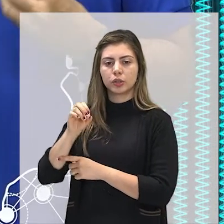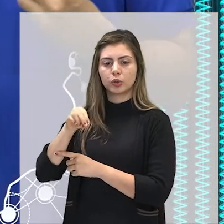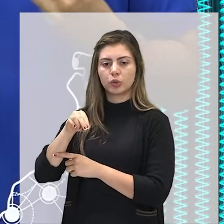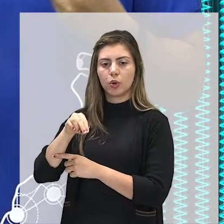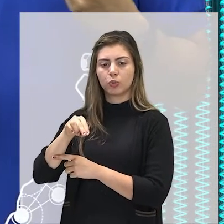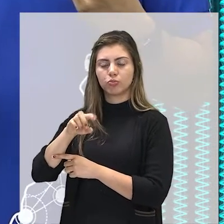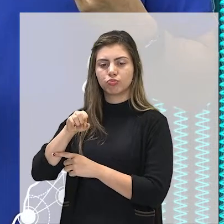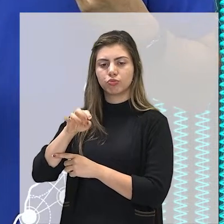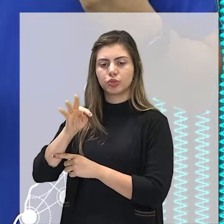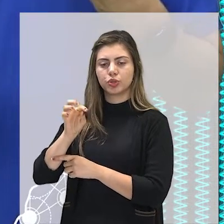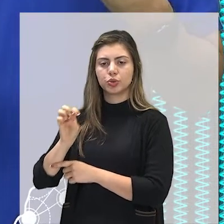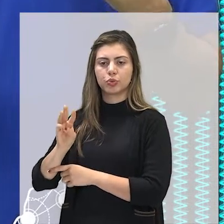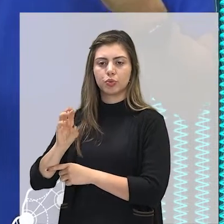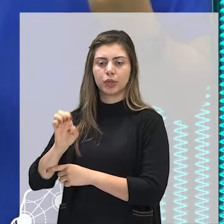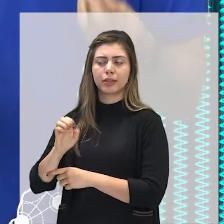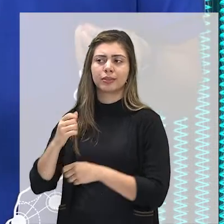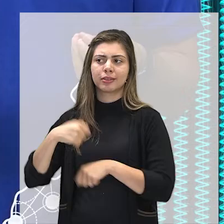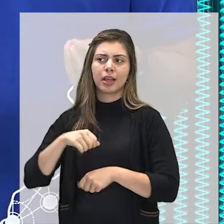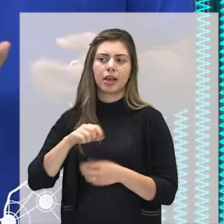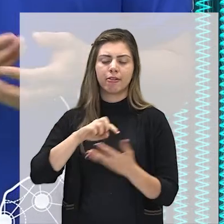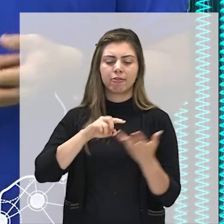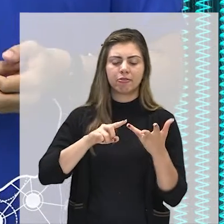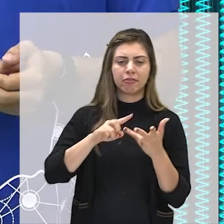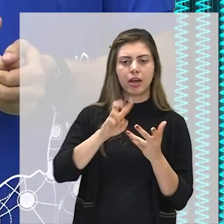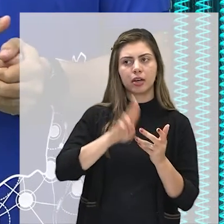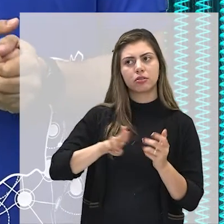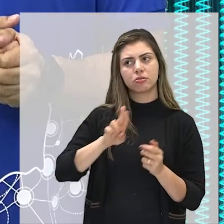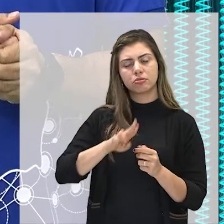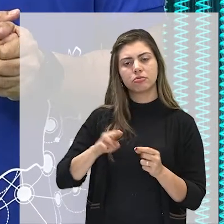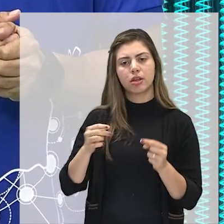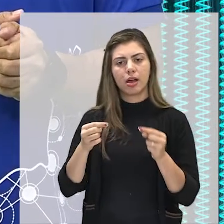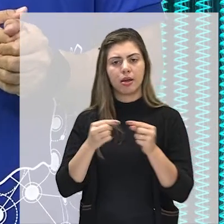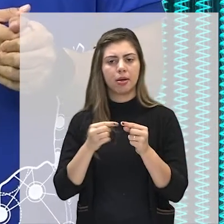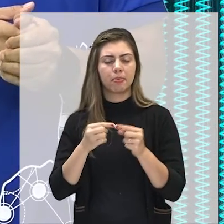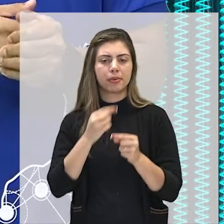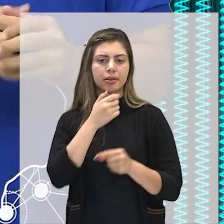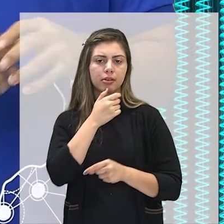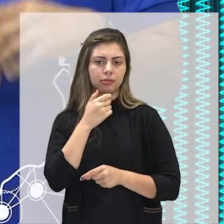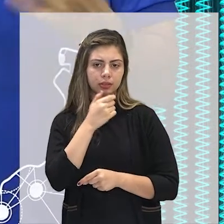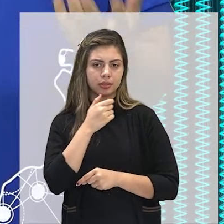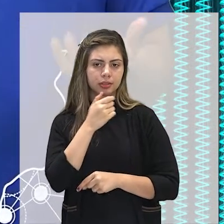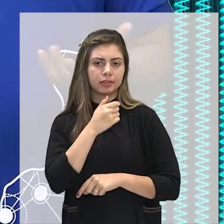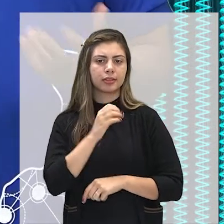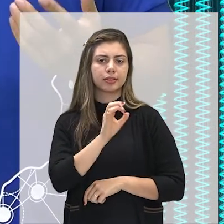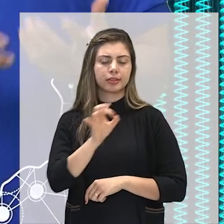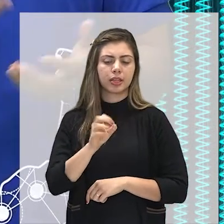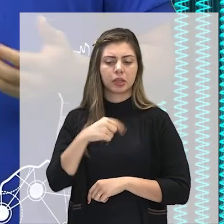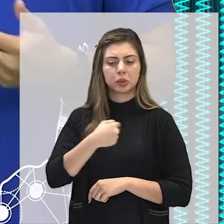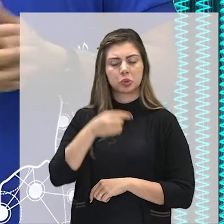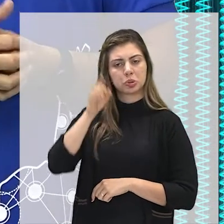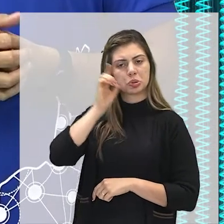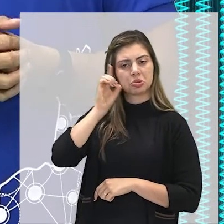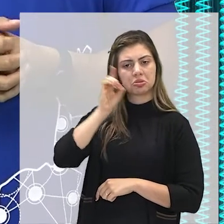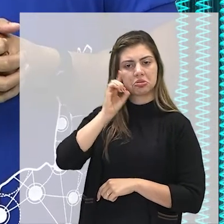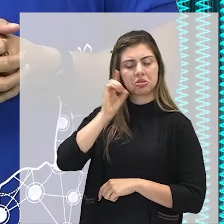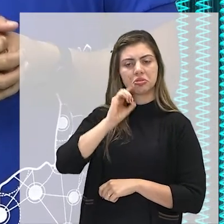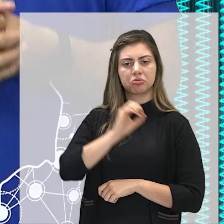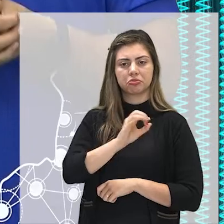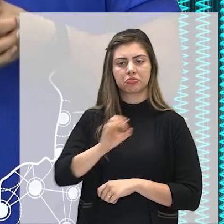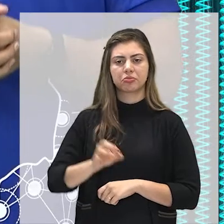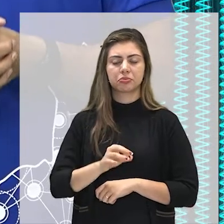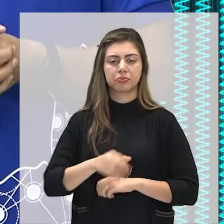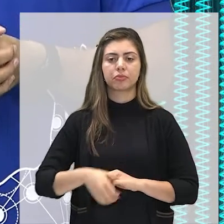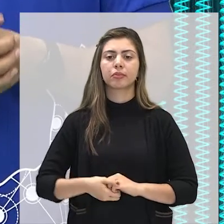dirigir, tem formas que nós utilizamos bastante aí na linguagem, né, no nosso dia a dia, linguagem cotidiana,